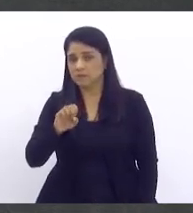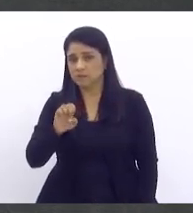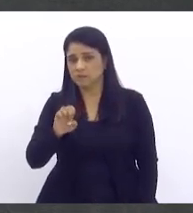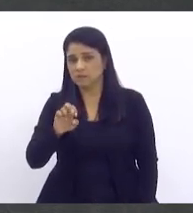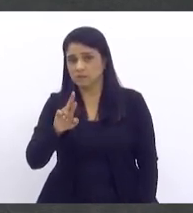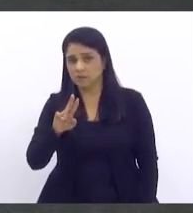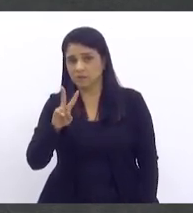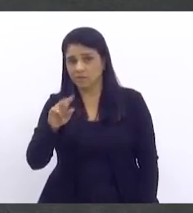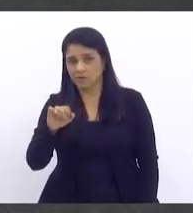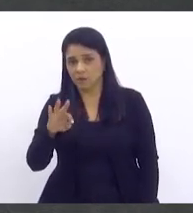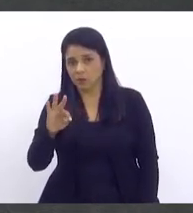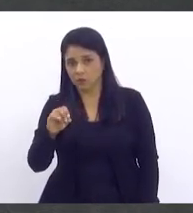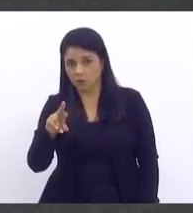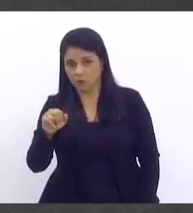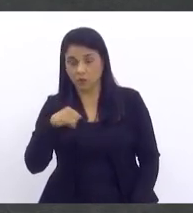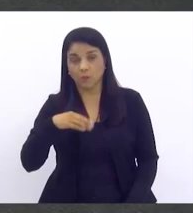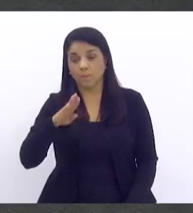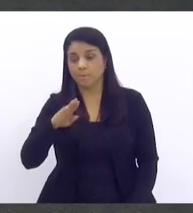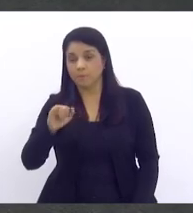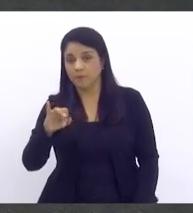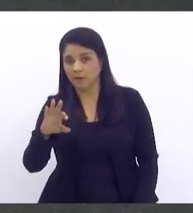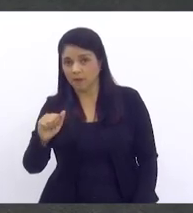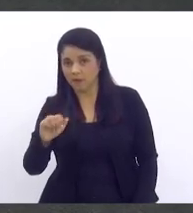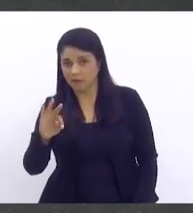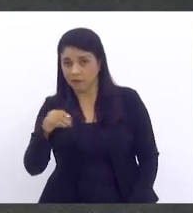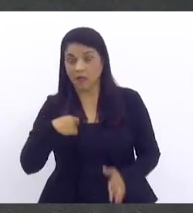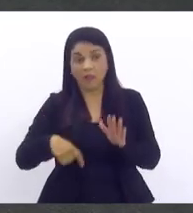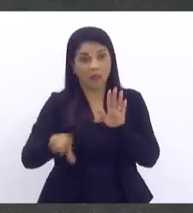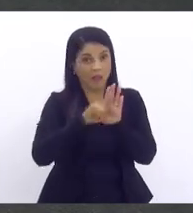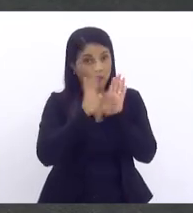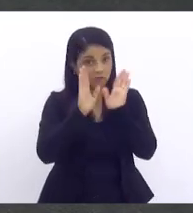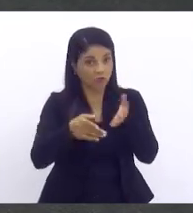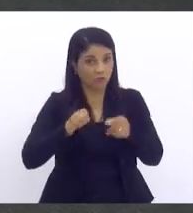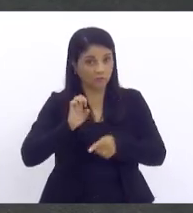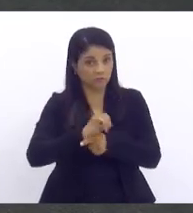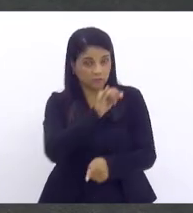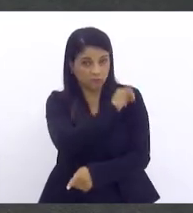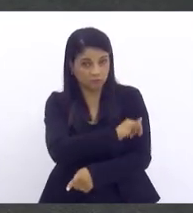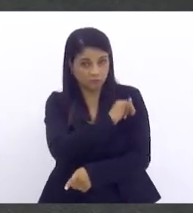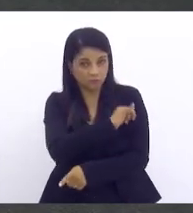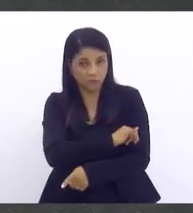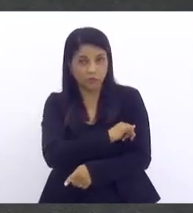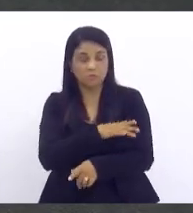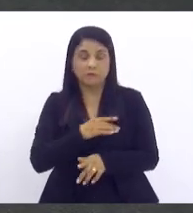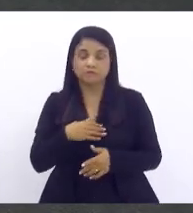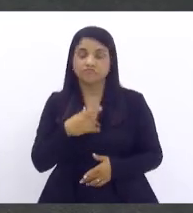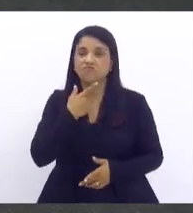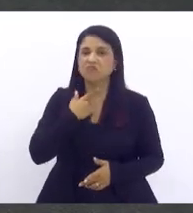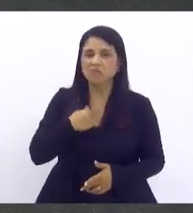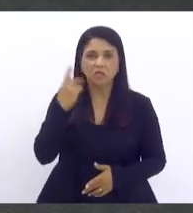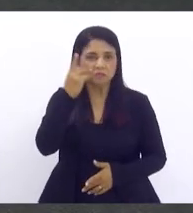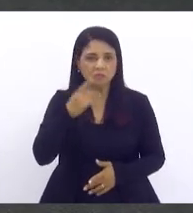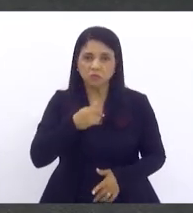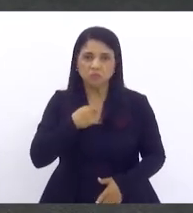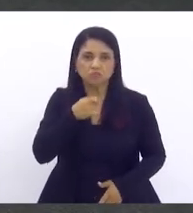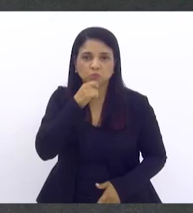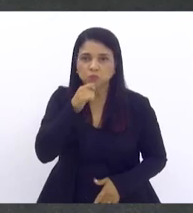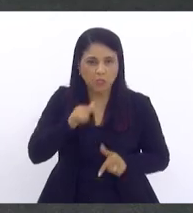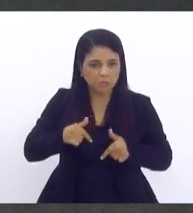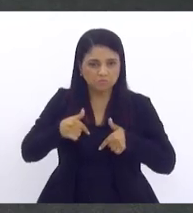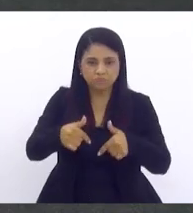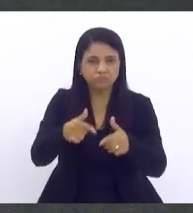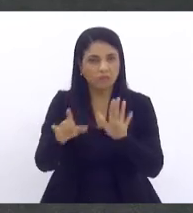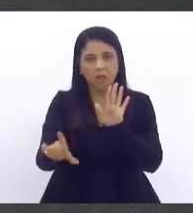já é lei no Estado do Rio de Janeiro, mas nós não vemos vontade política de executar essa lei. Então, que a gente possa aí